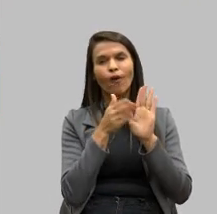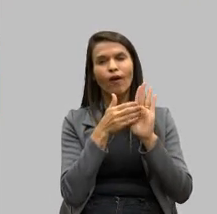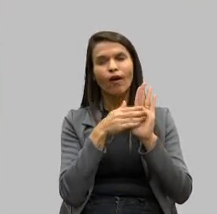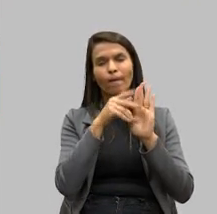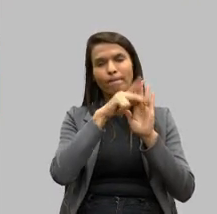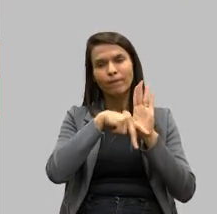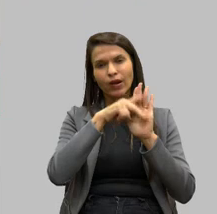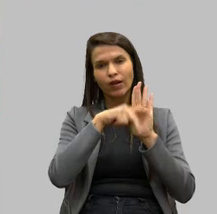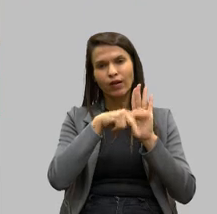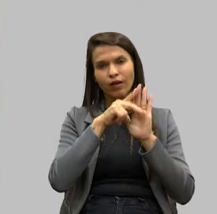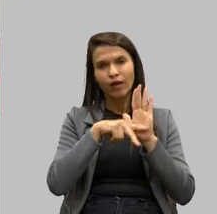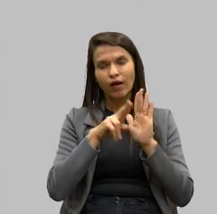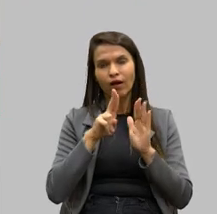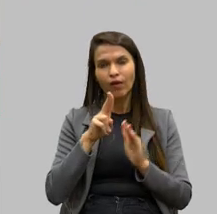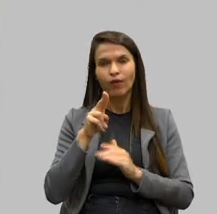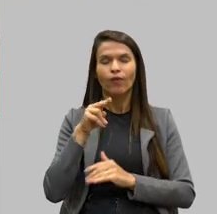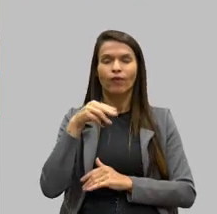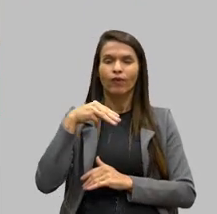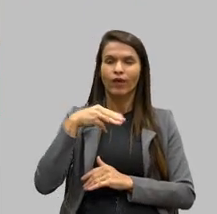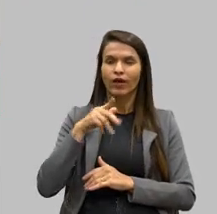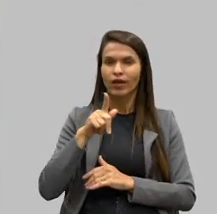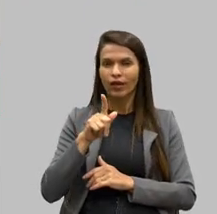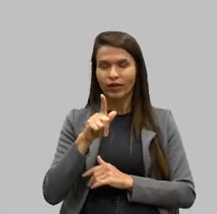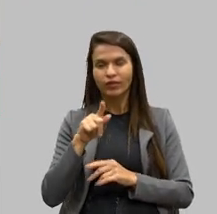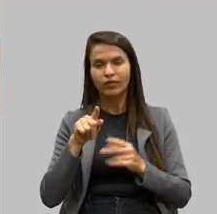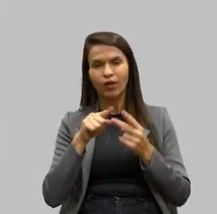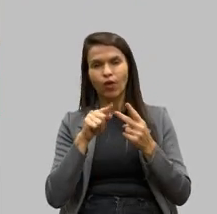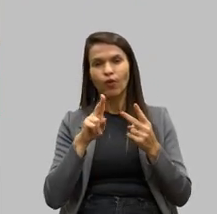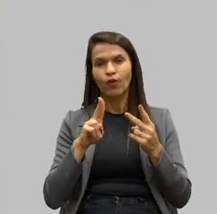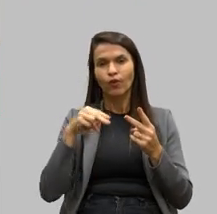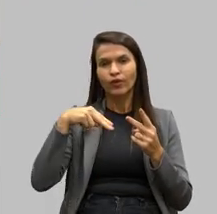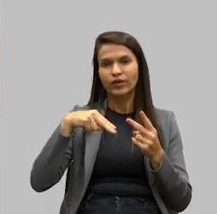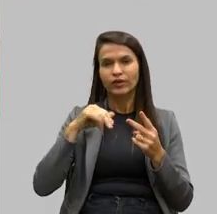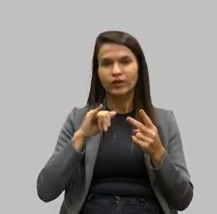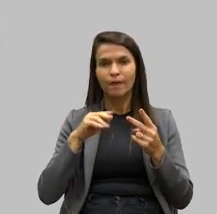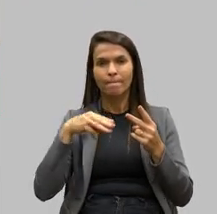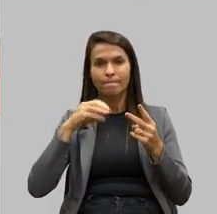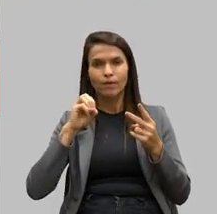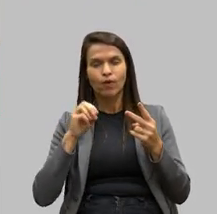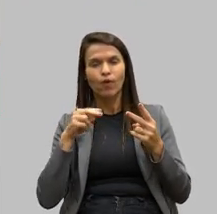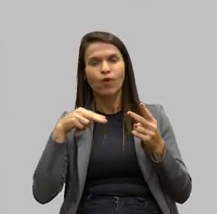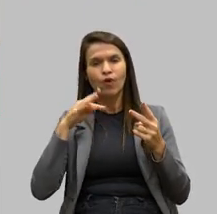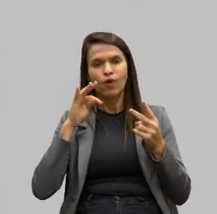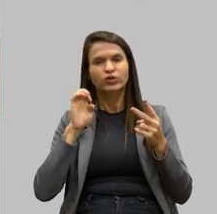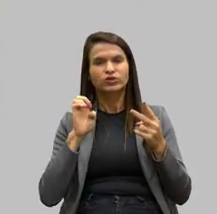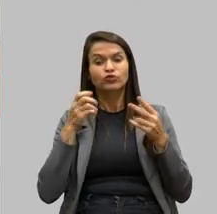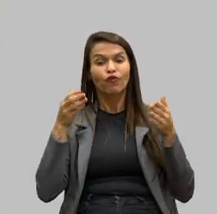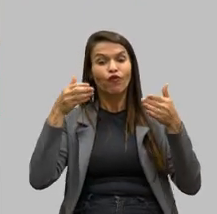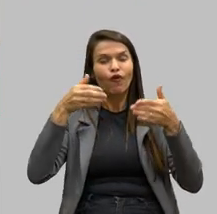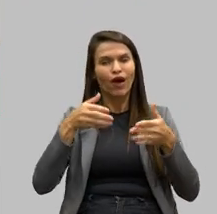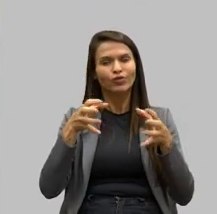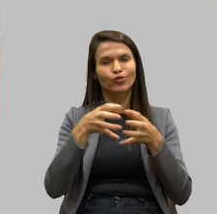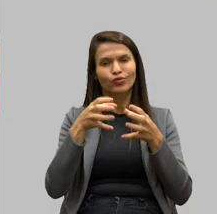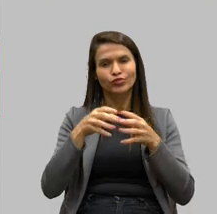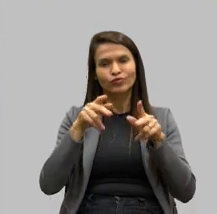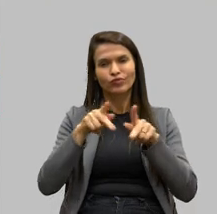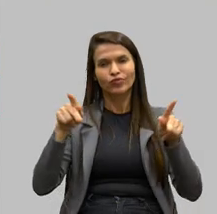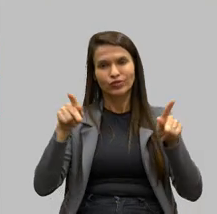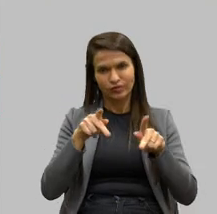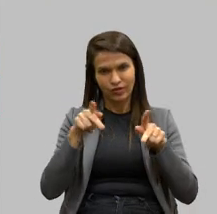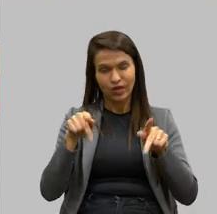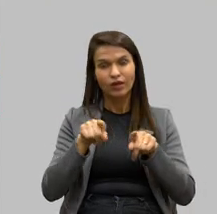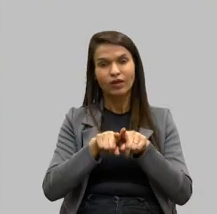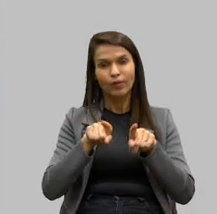à UENG, à Unimontes? Eu estou focado em quem faz a universidade, que são os docentes e o quadro administrativo.